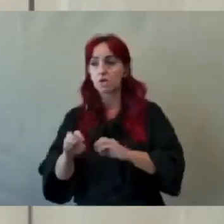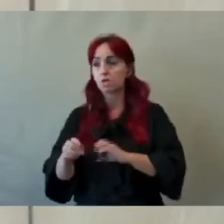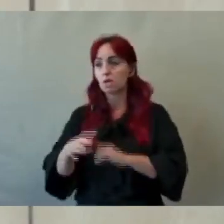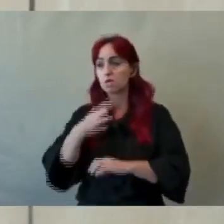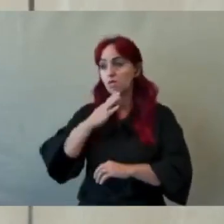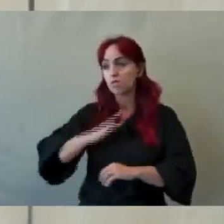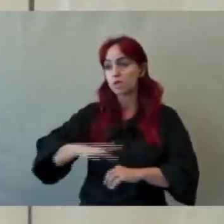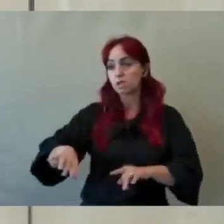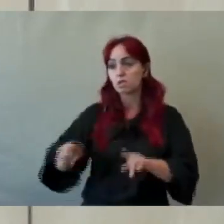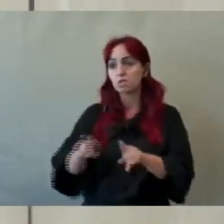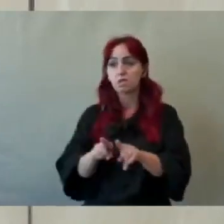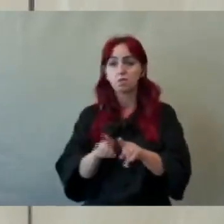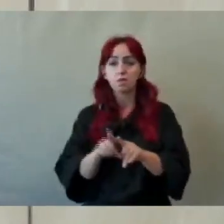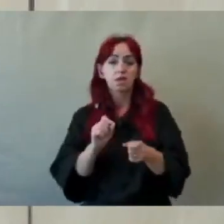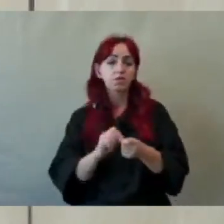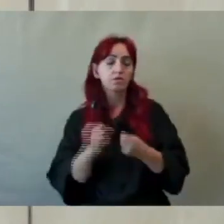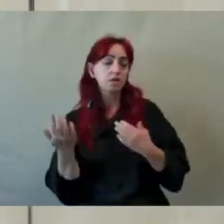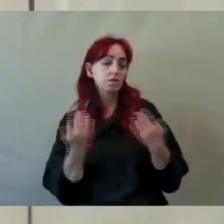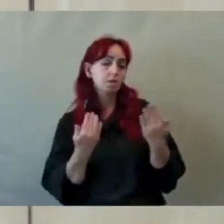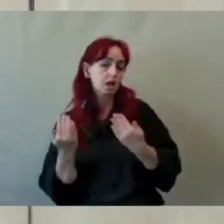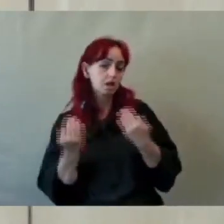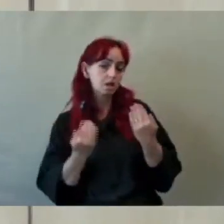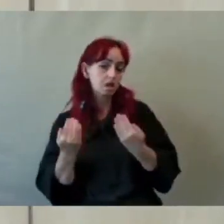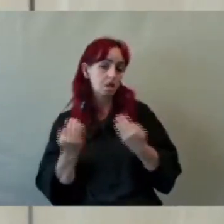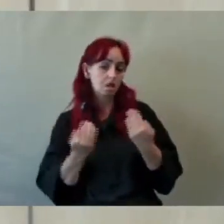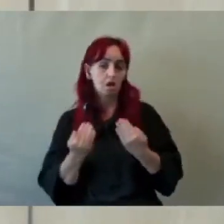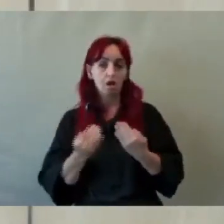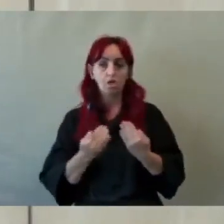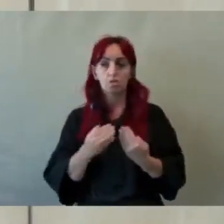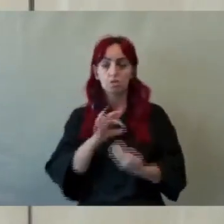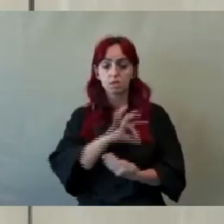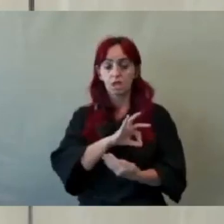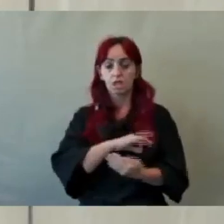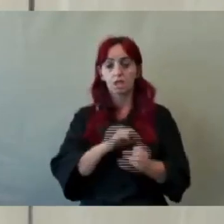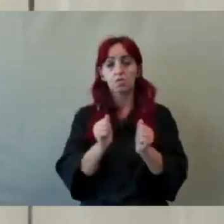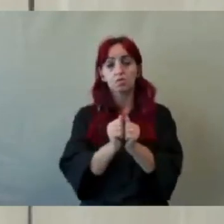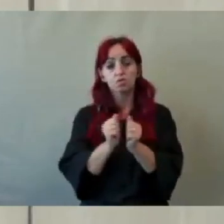educação infantil fizesse a equiparação salarial com os professores do ensino fundamental.